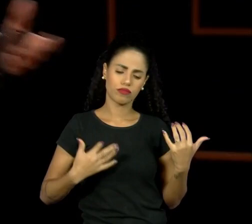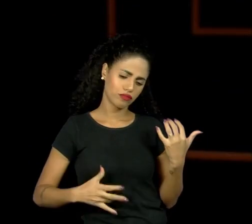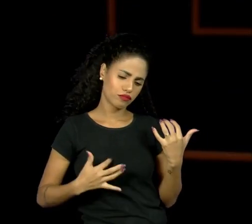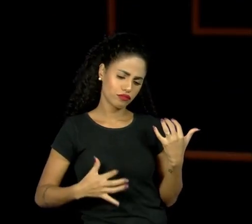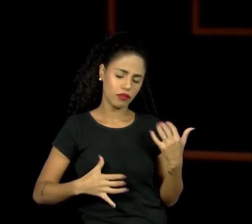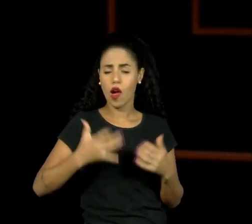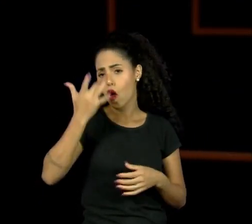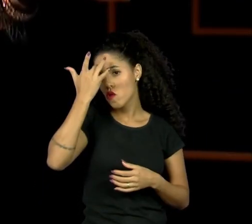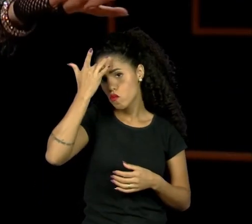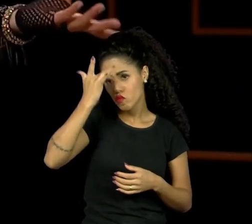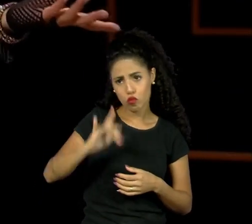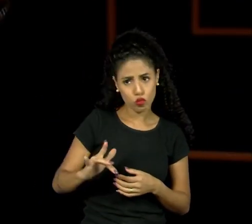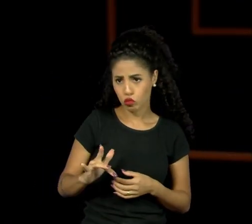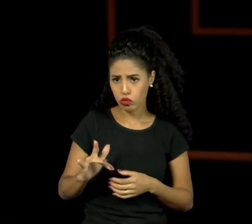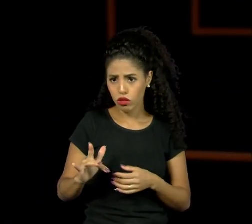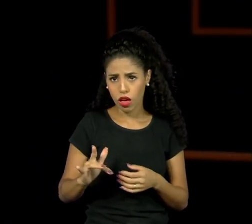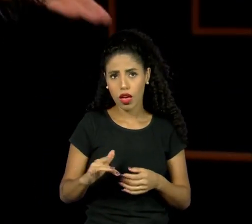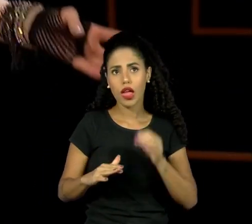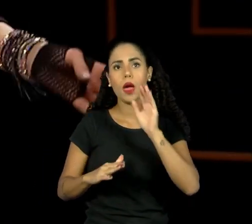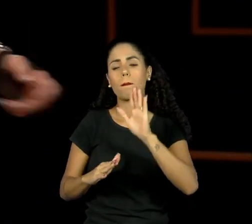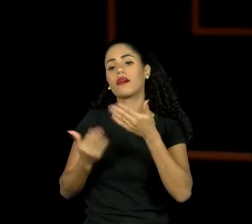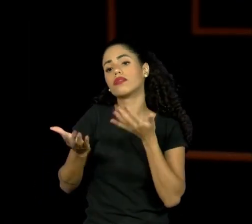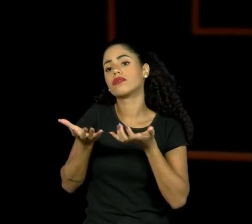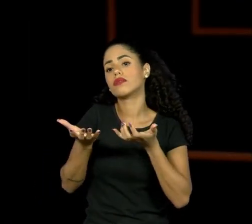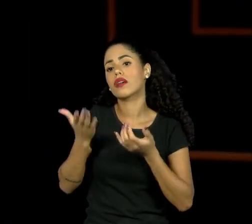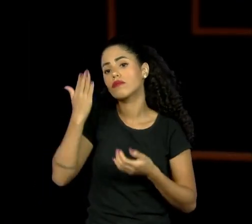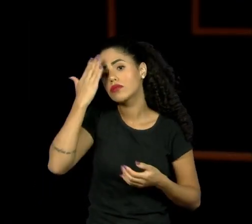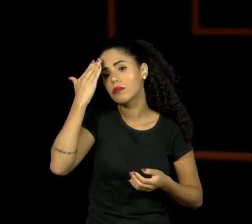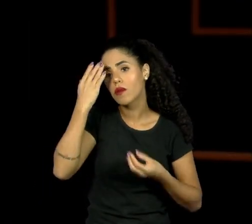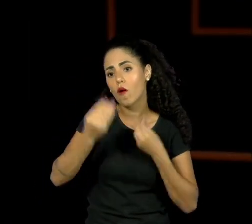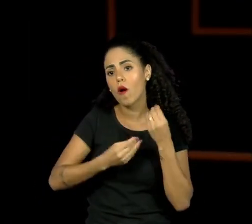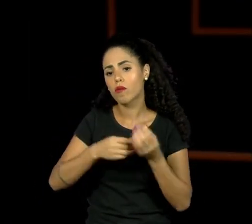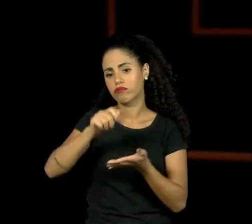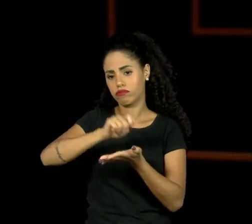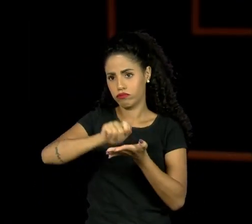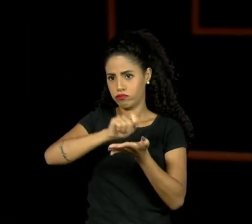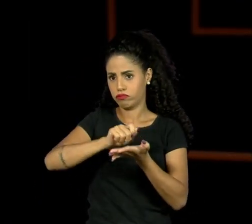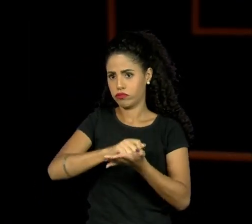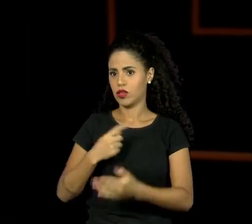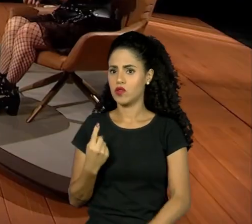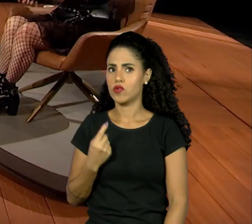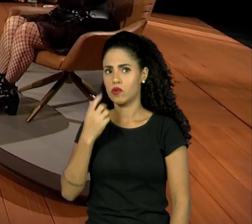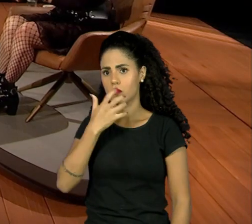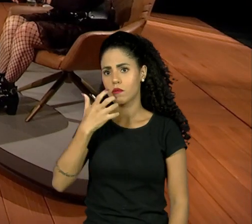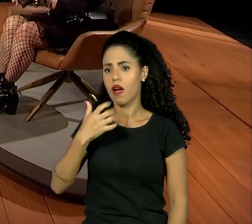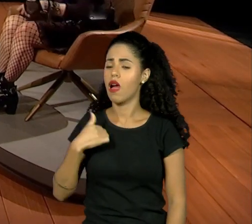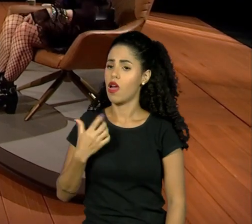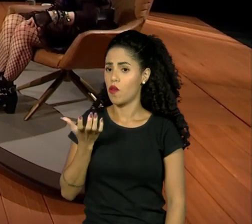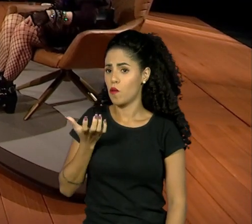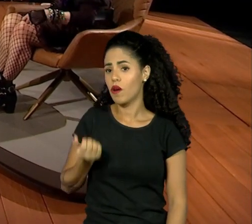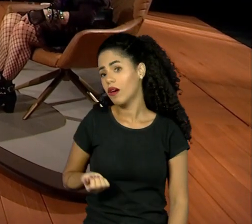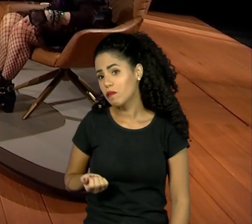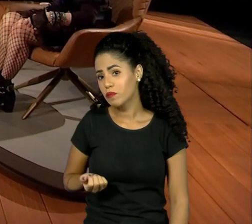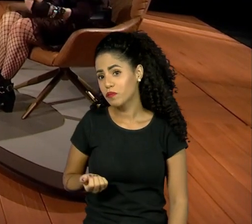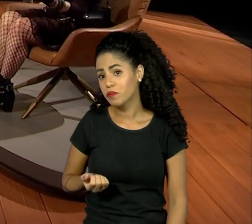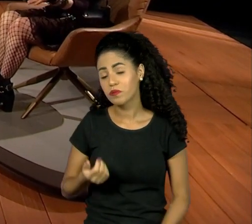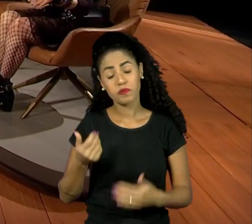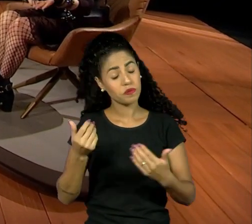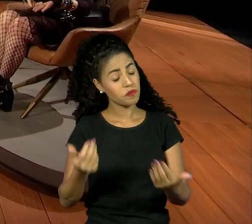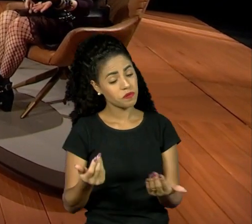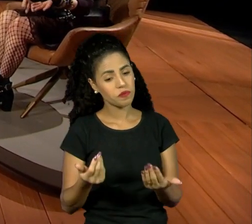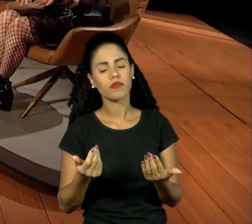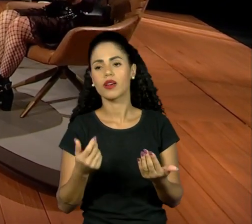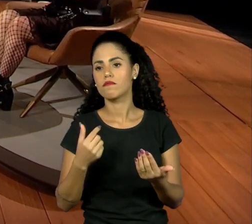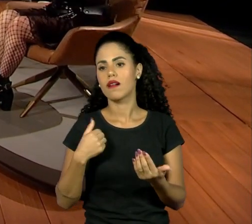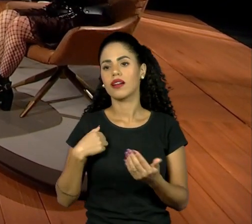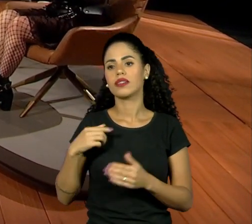Eu nunca aprendi música, eu não sei, mas estou até querendo, porque eu quero escrever um solo para eu mesmo cantar, bem cabeleira, assim, para dar umas curtidas. Mas eu sou a